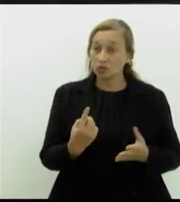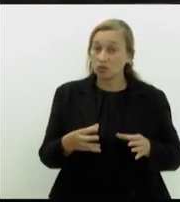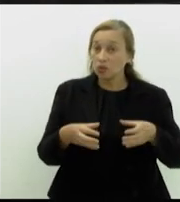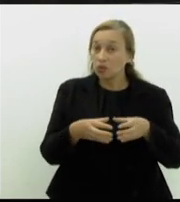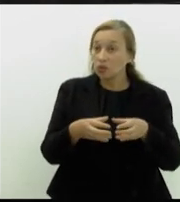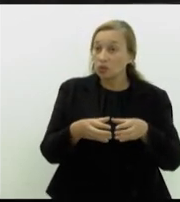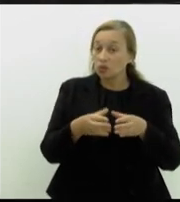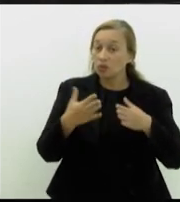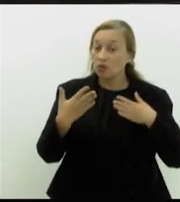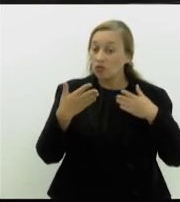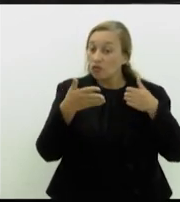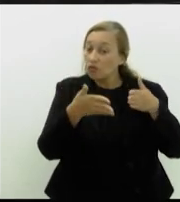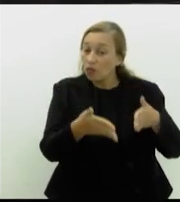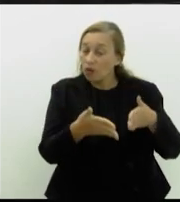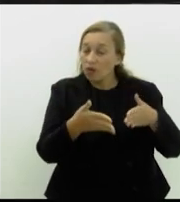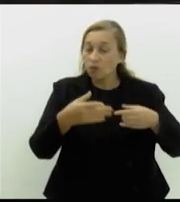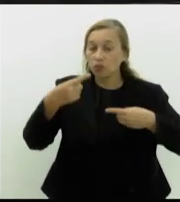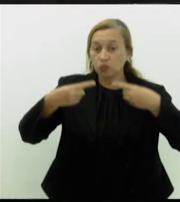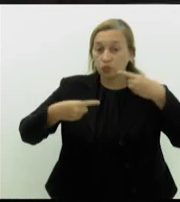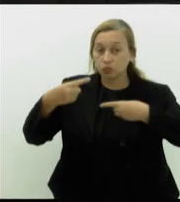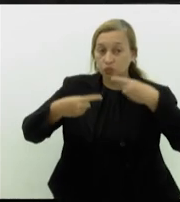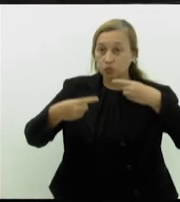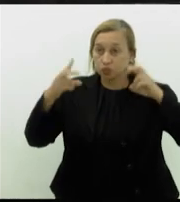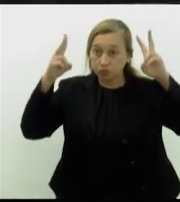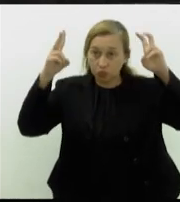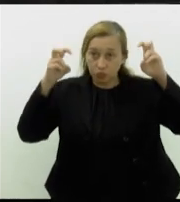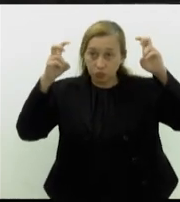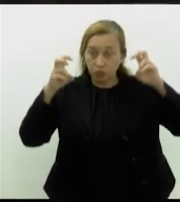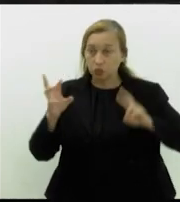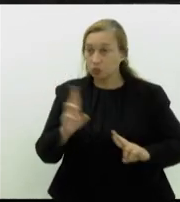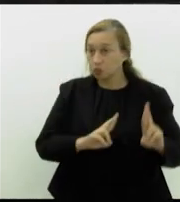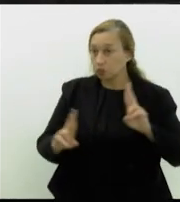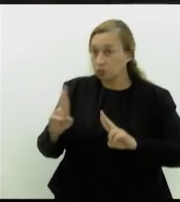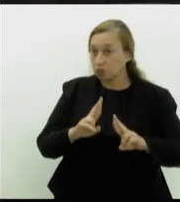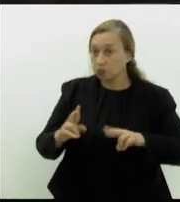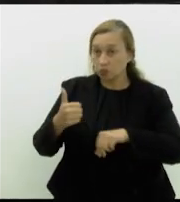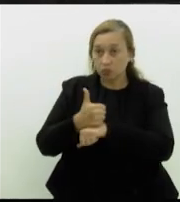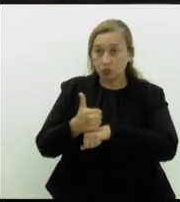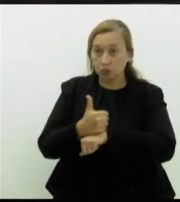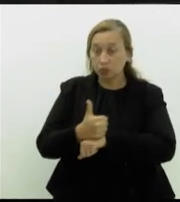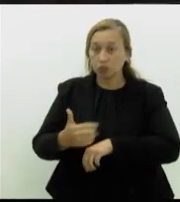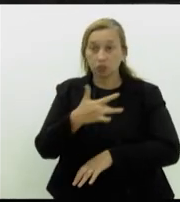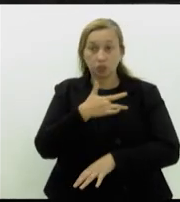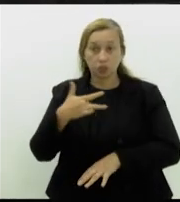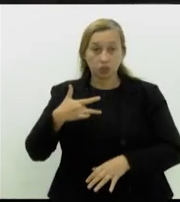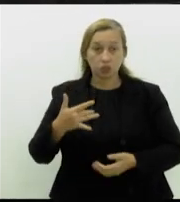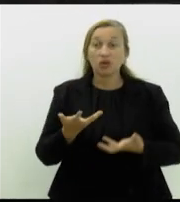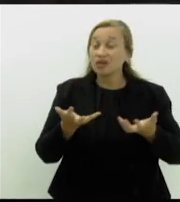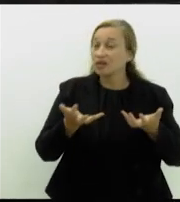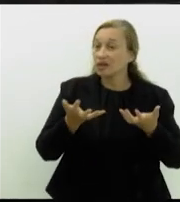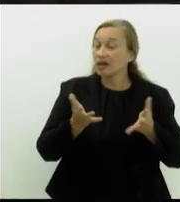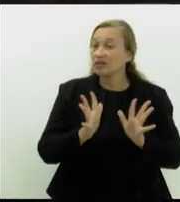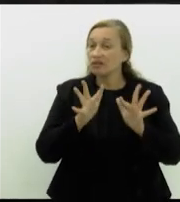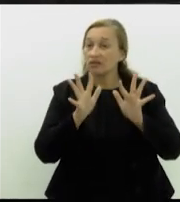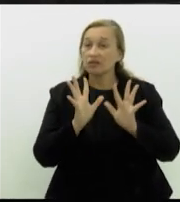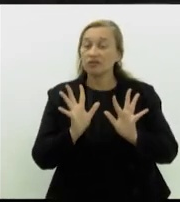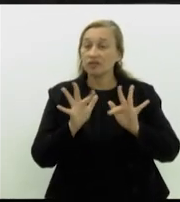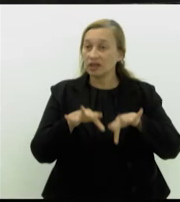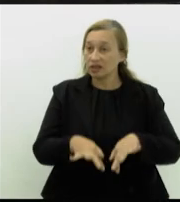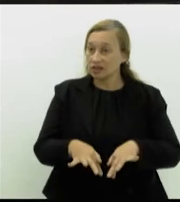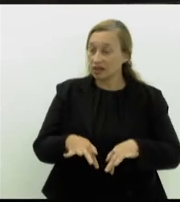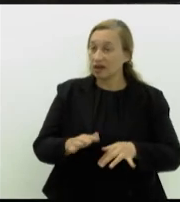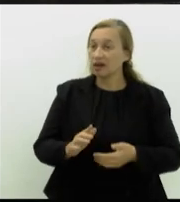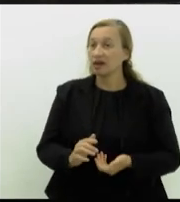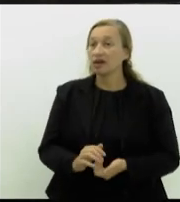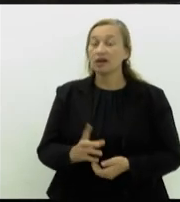e vai debater esse tema relacionado a esses profissionais de saúde. E quero terminar minha fala,